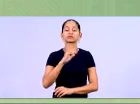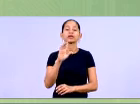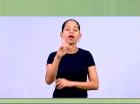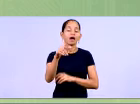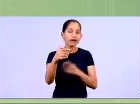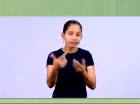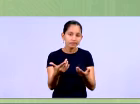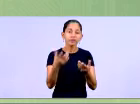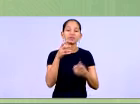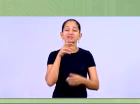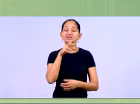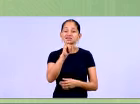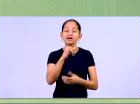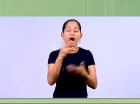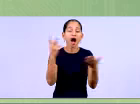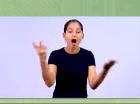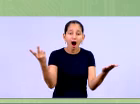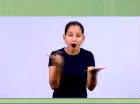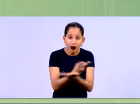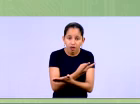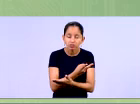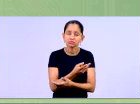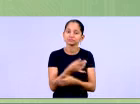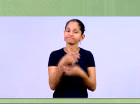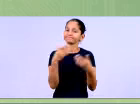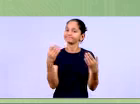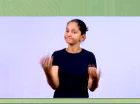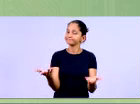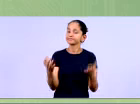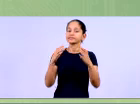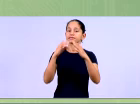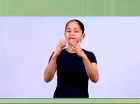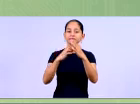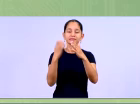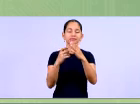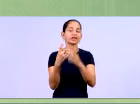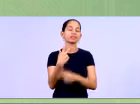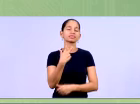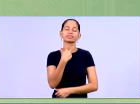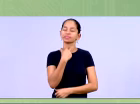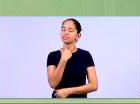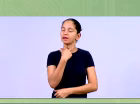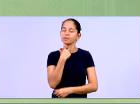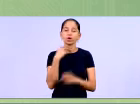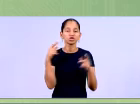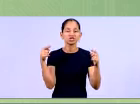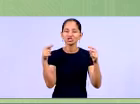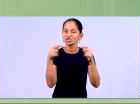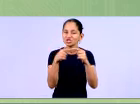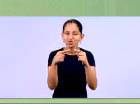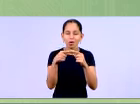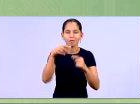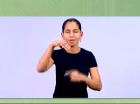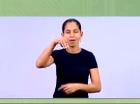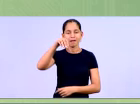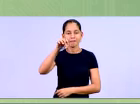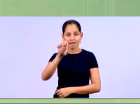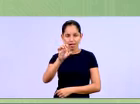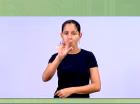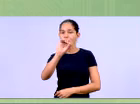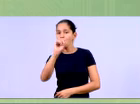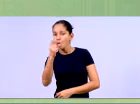Ok? Se acontecer alguma dessas características, a empresa não poderá se enquadrar como ME ou